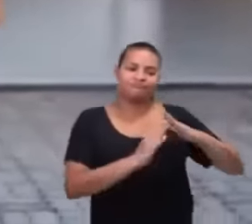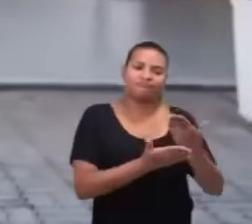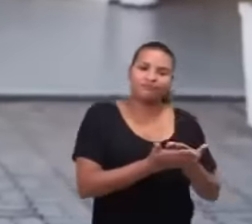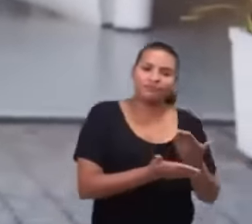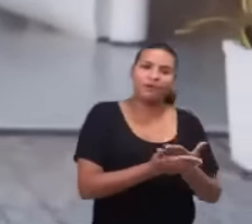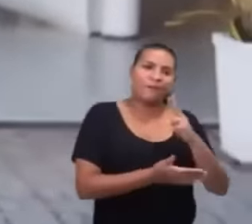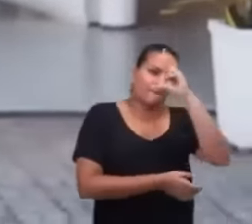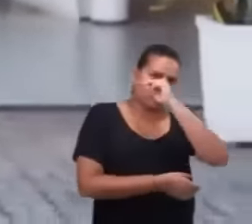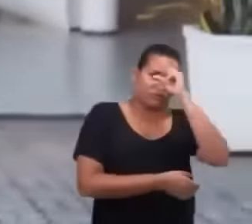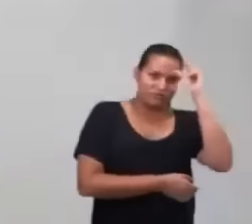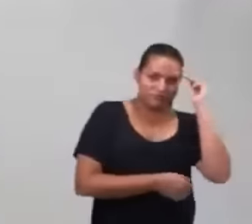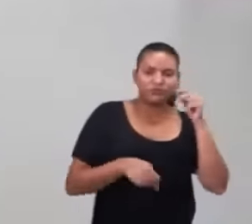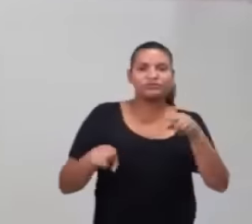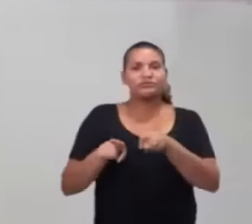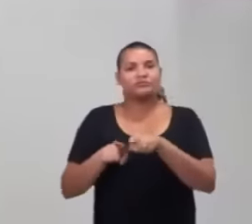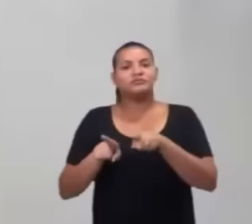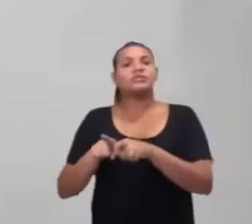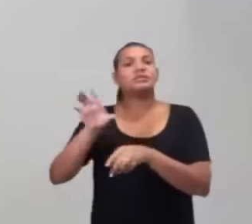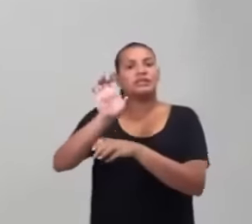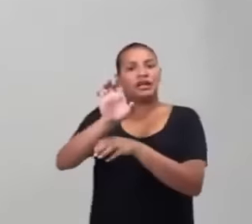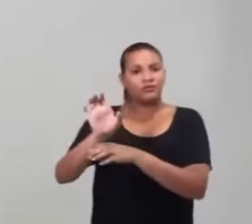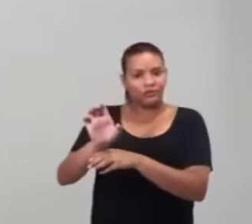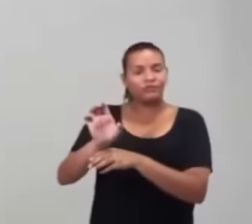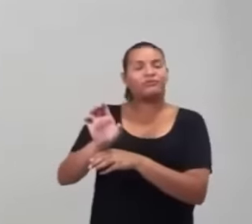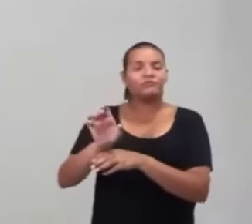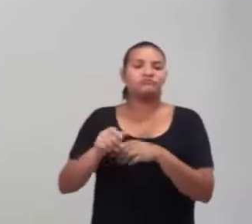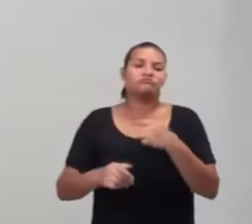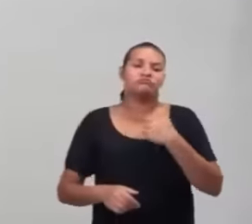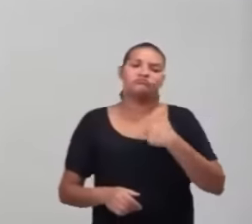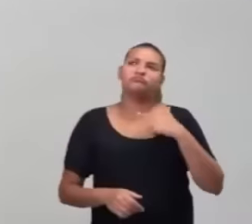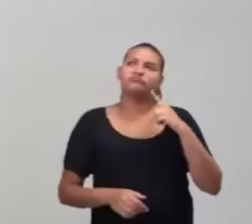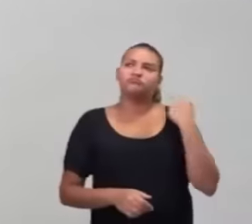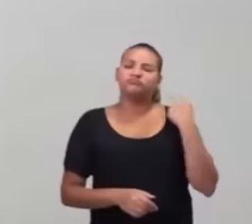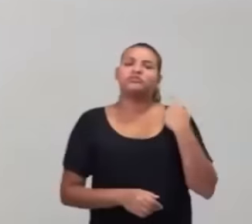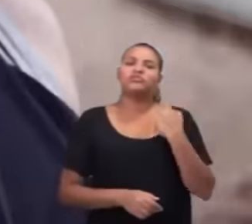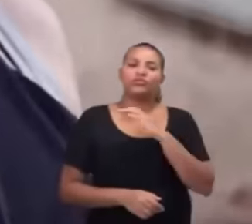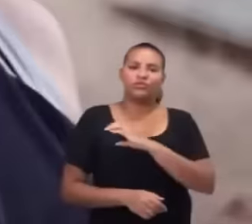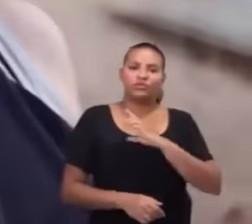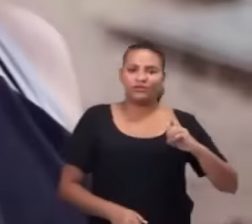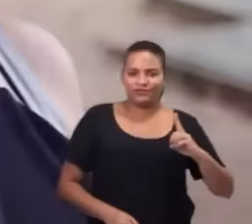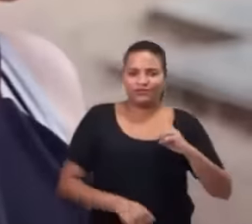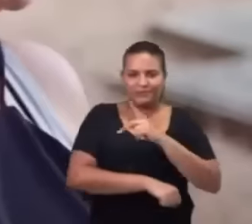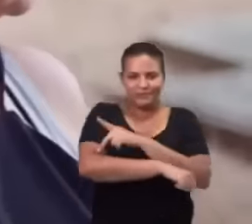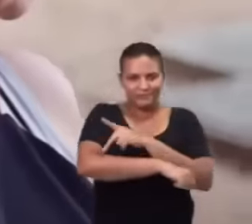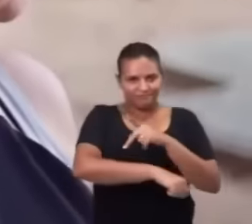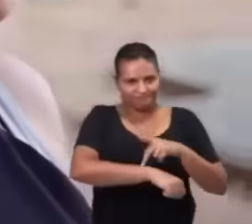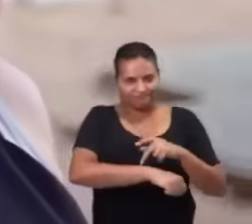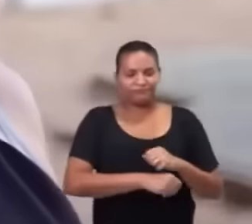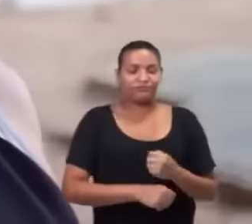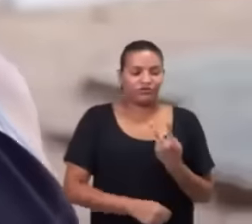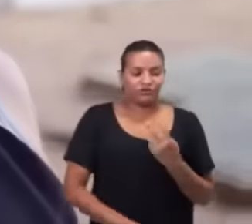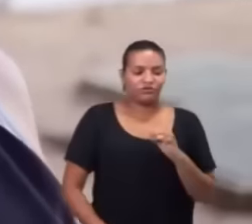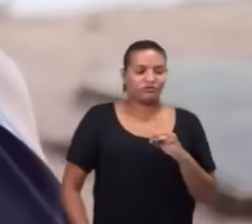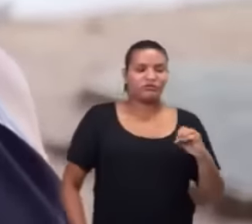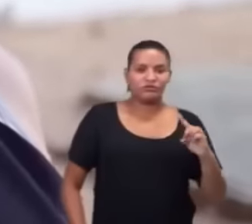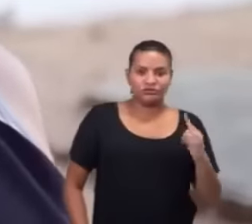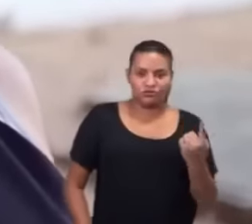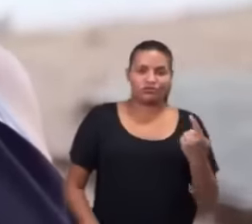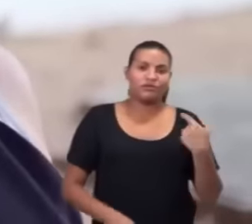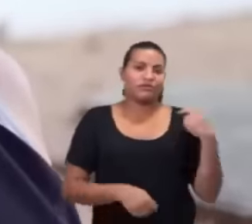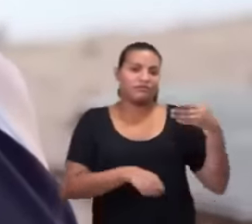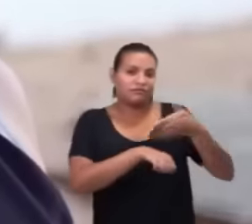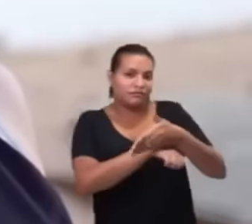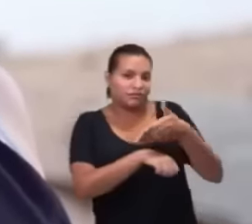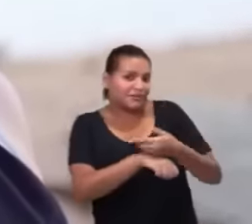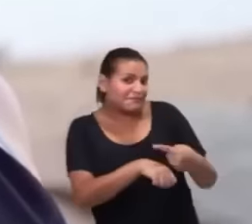e estadual. Fui coordenadora pedagógica em 2001. Participei do primeiro processo de